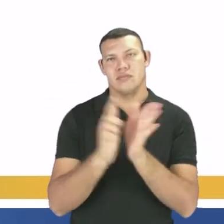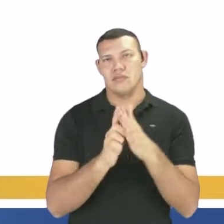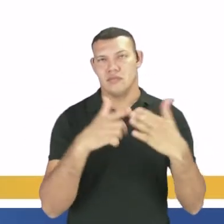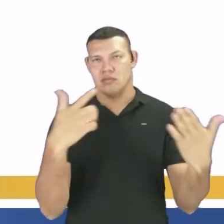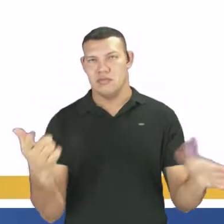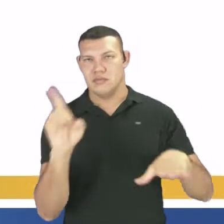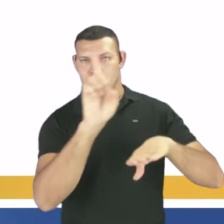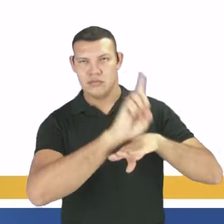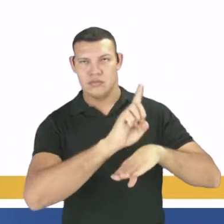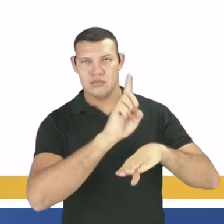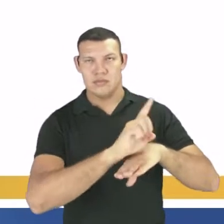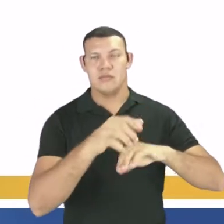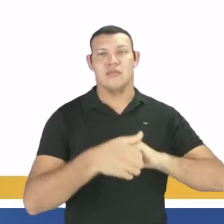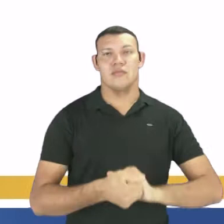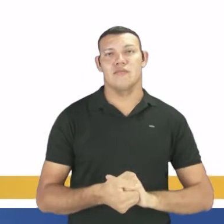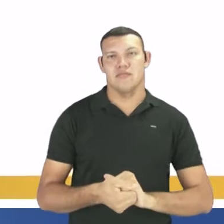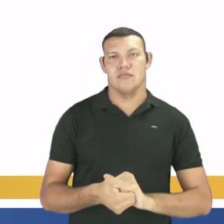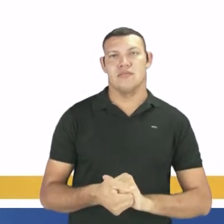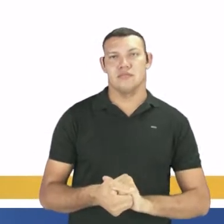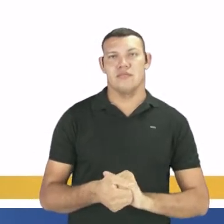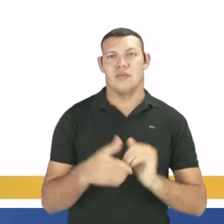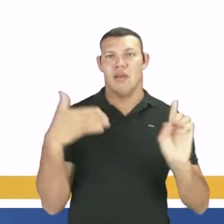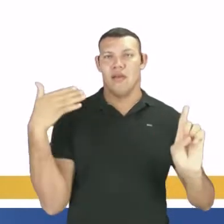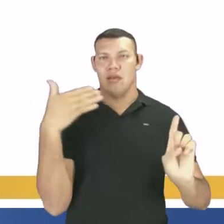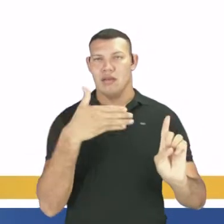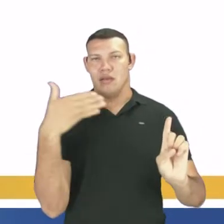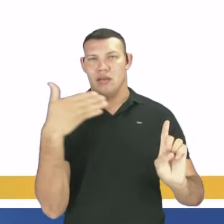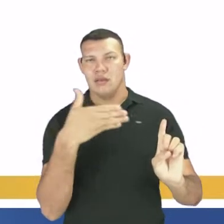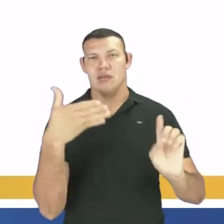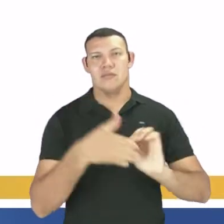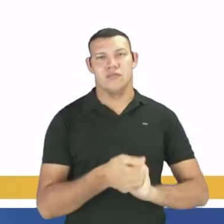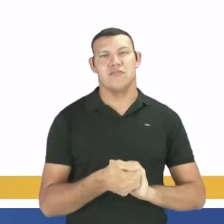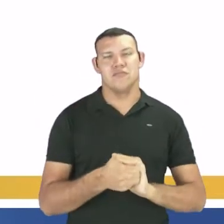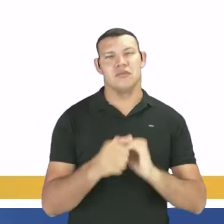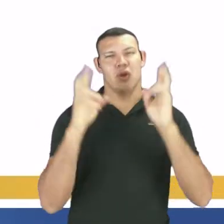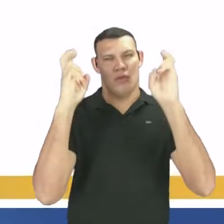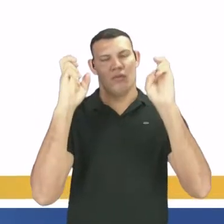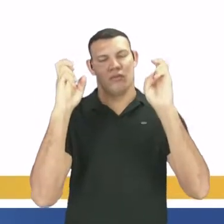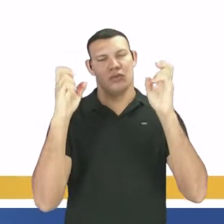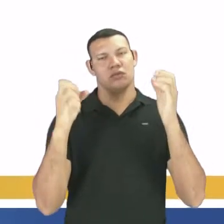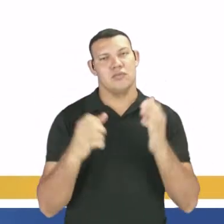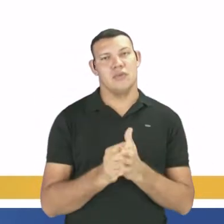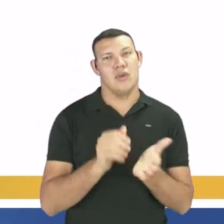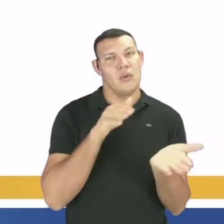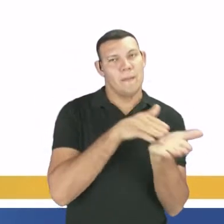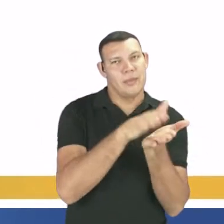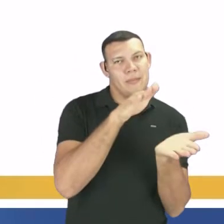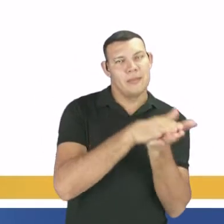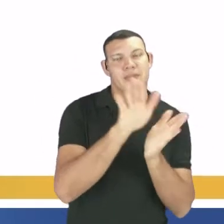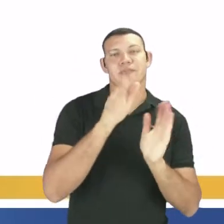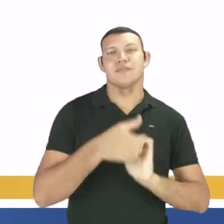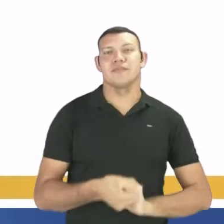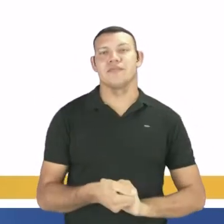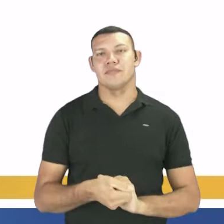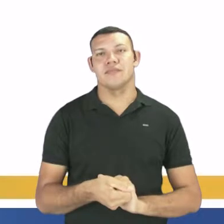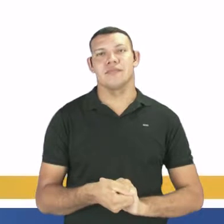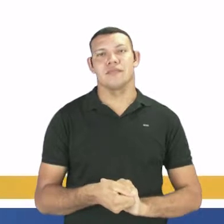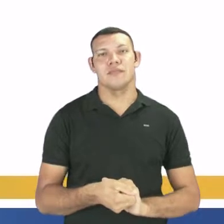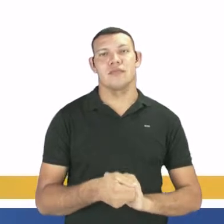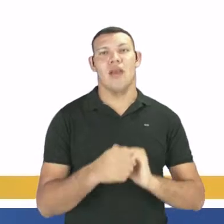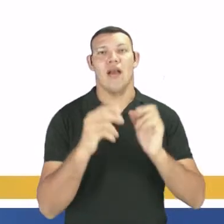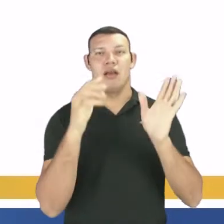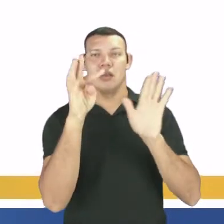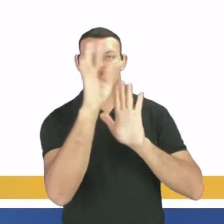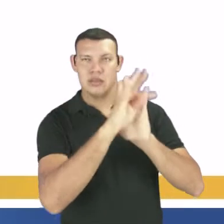ou da direção a respeito dos temas mais patentes no momento da publicação. Desse modo, é um texto